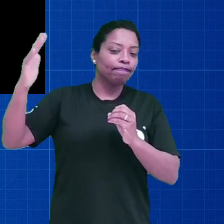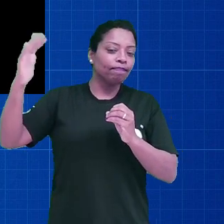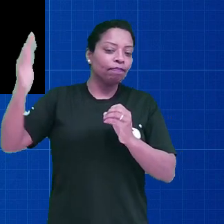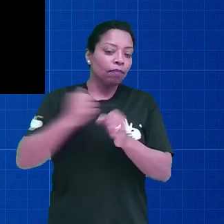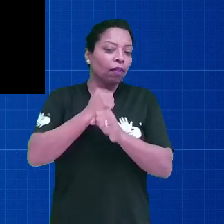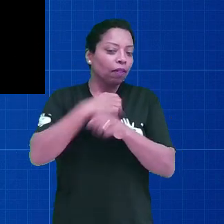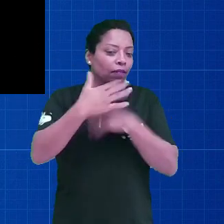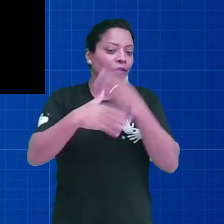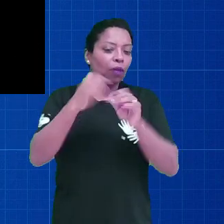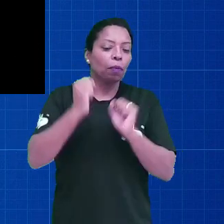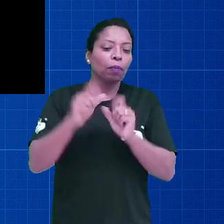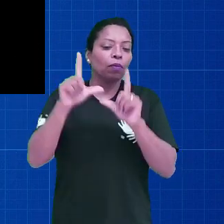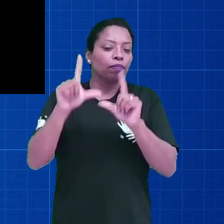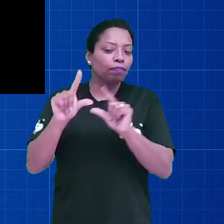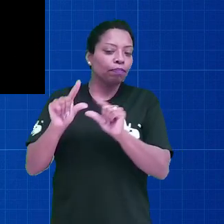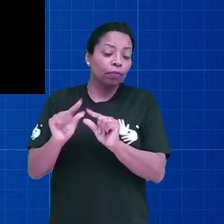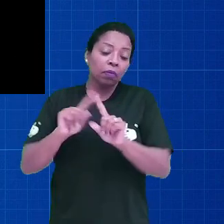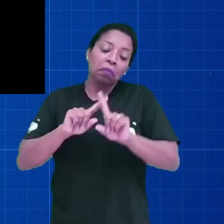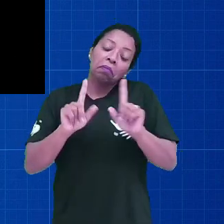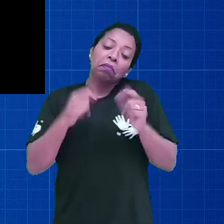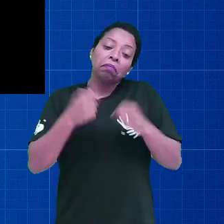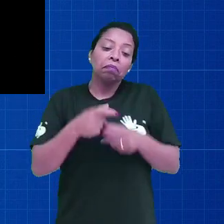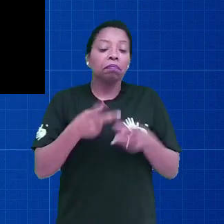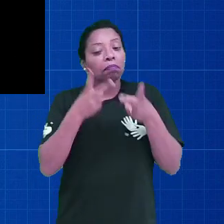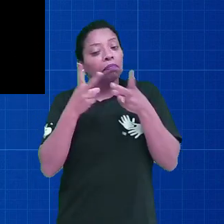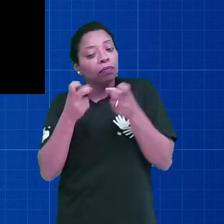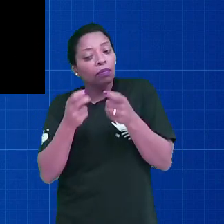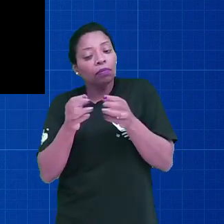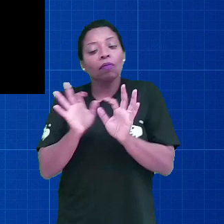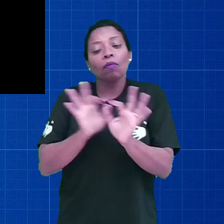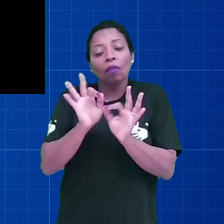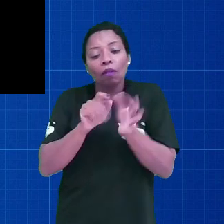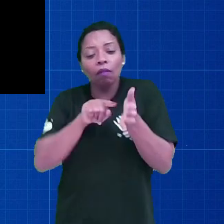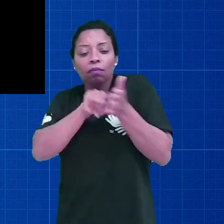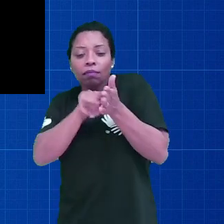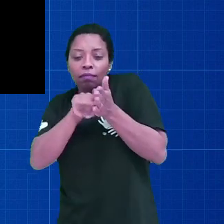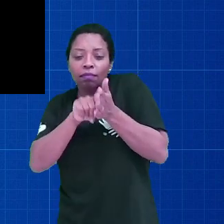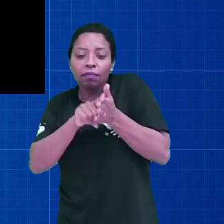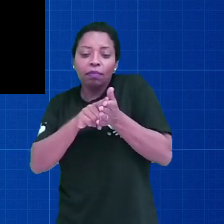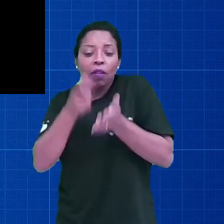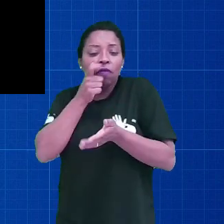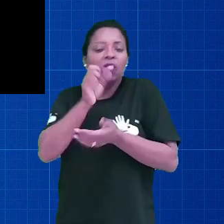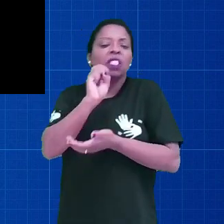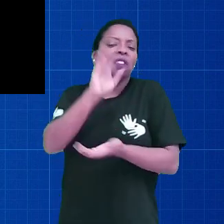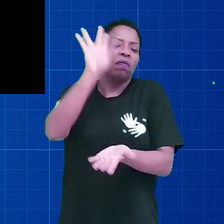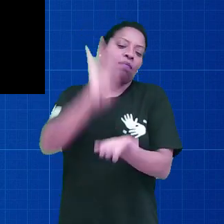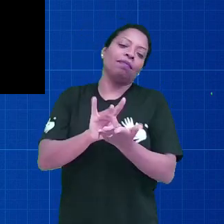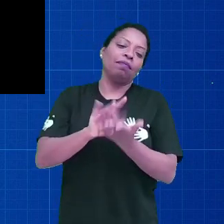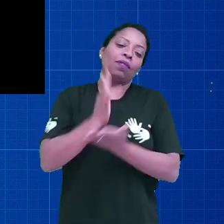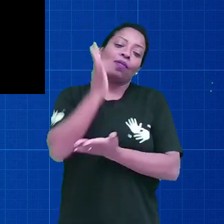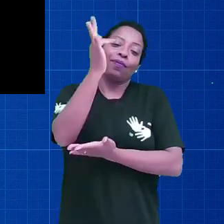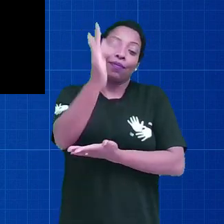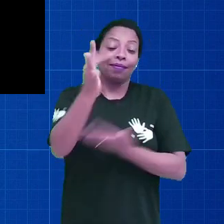nos próximos anos. É algo que a gente tem que acompanhar, tem que monitorar, né, e ver se confirma ou